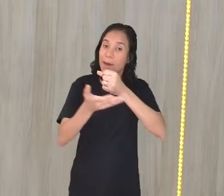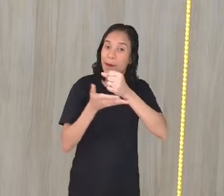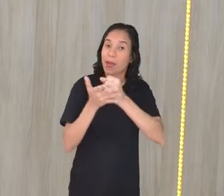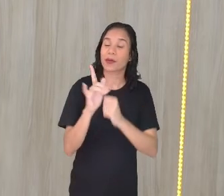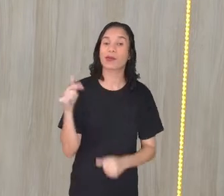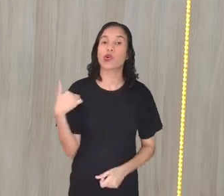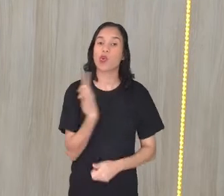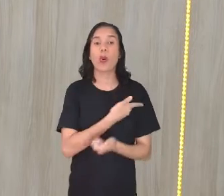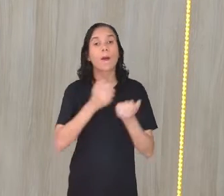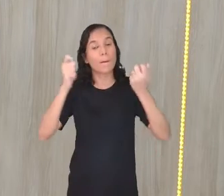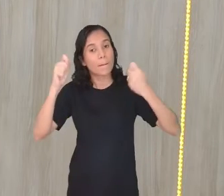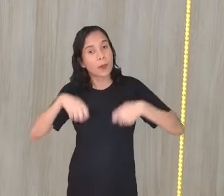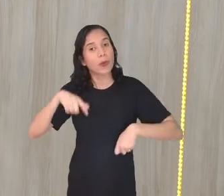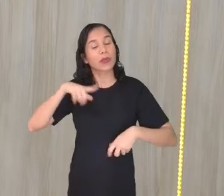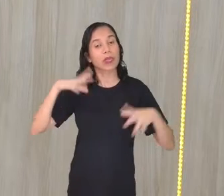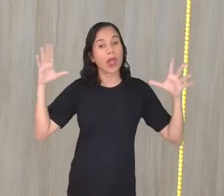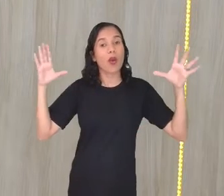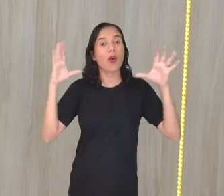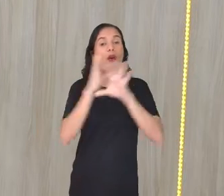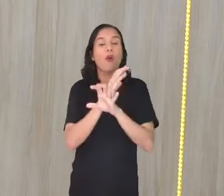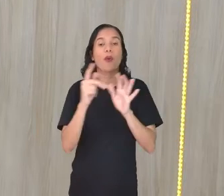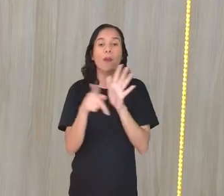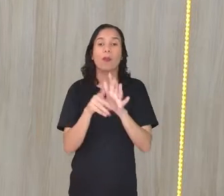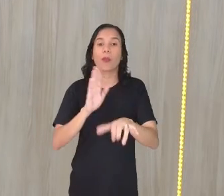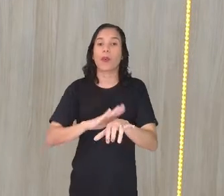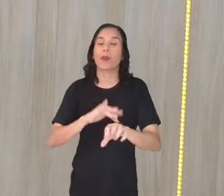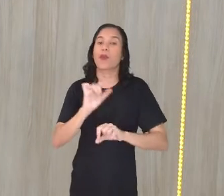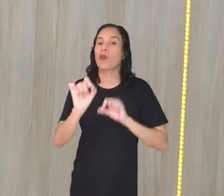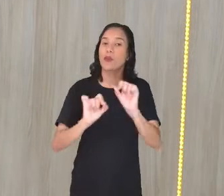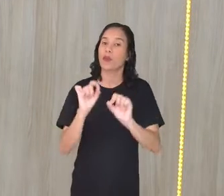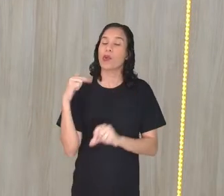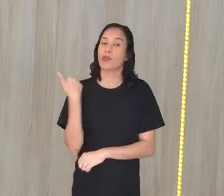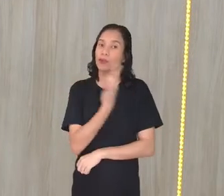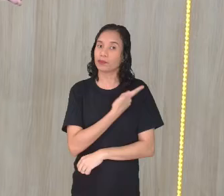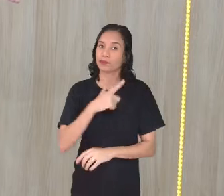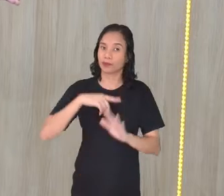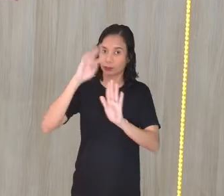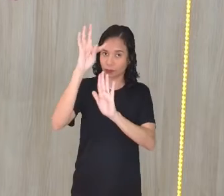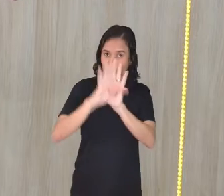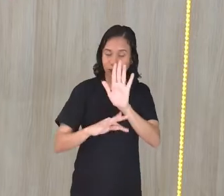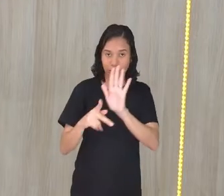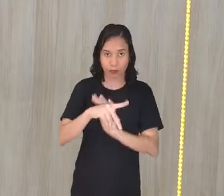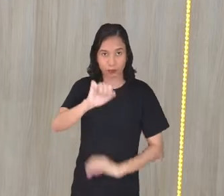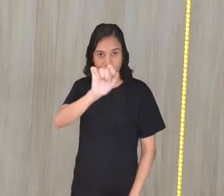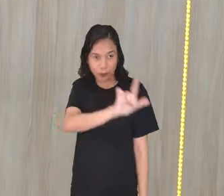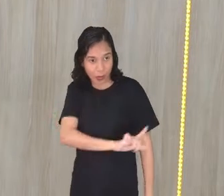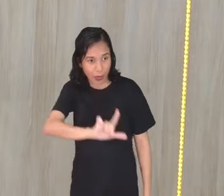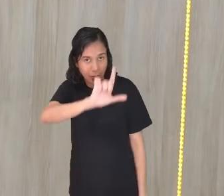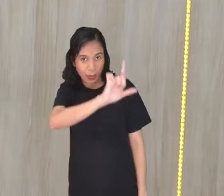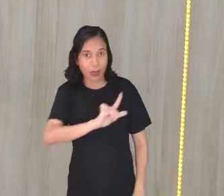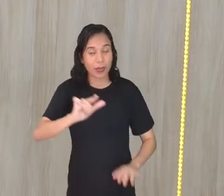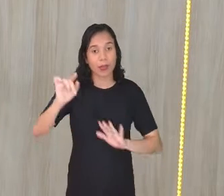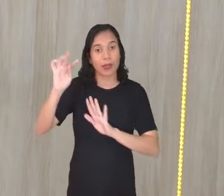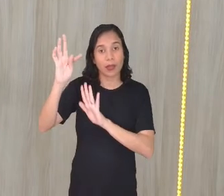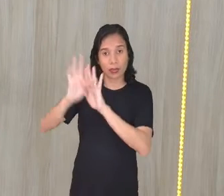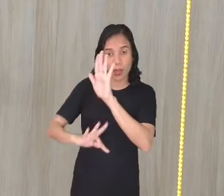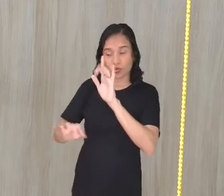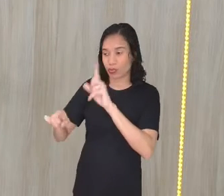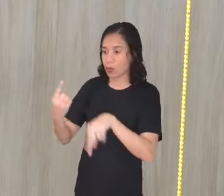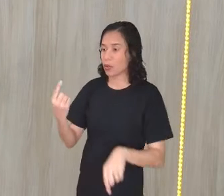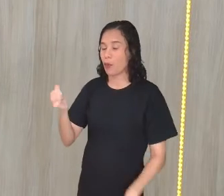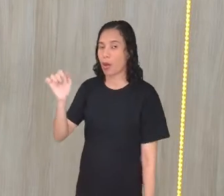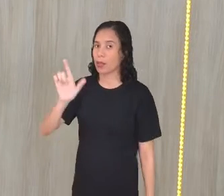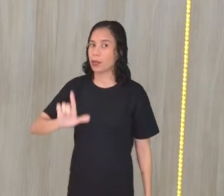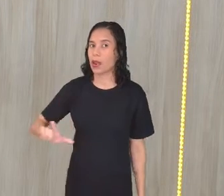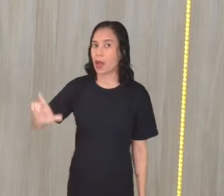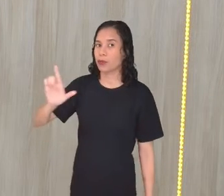pode, inclusive, chegar à conclusão nesse momento de que temos um texto que é literário e temos um texto que não é literário.